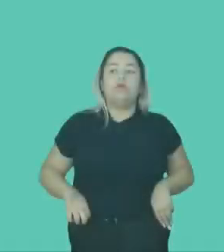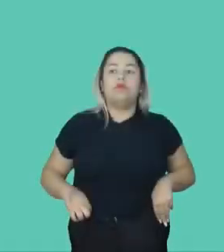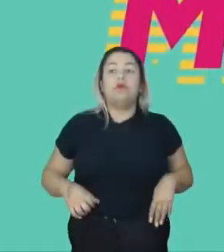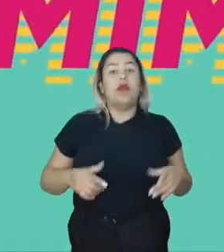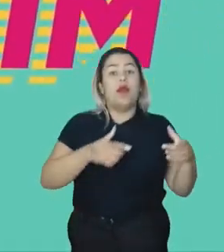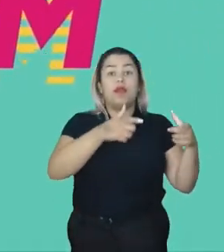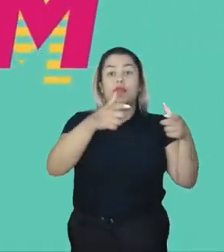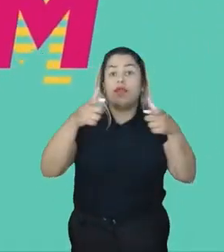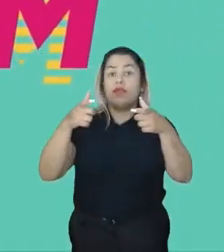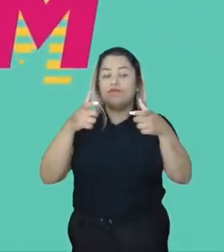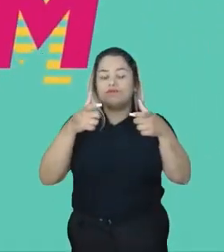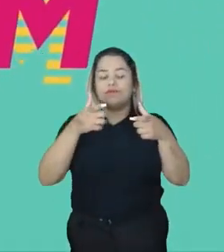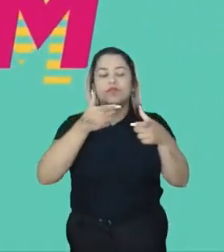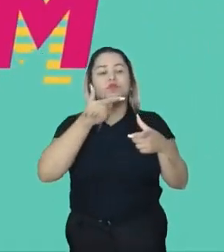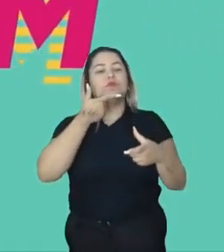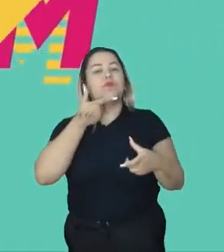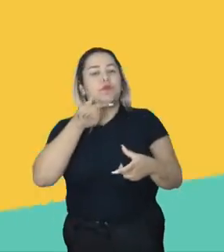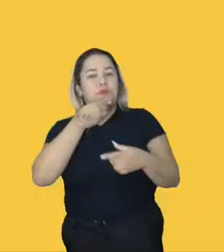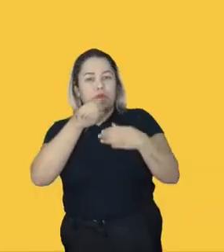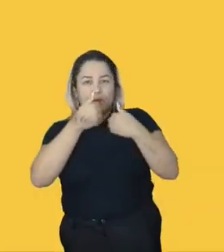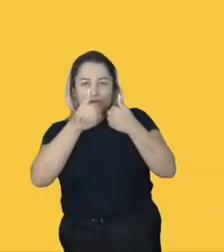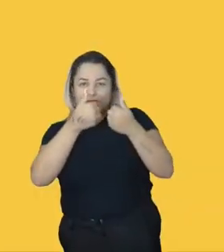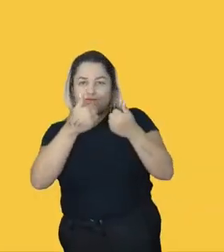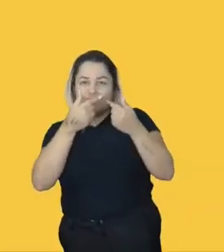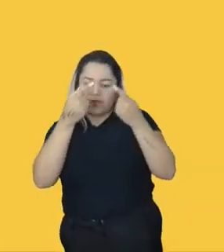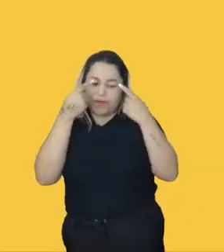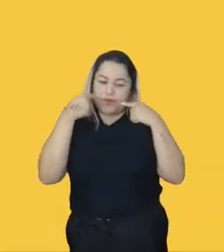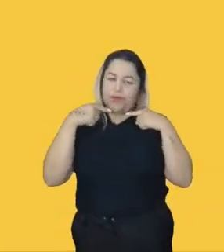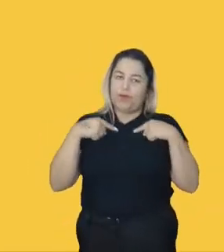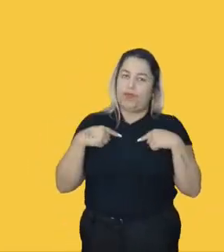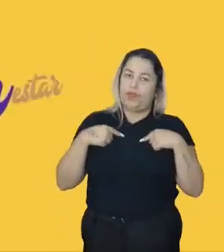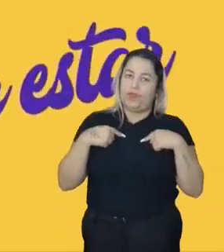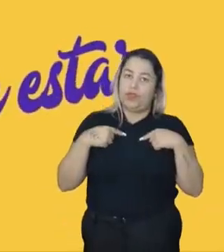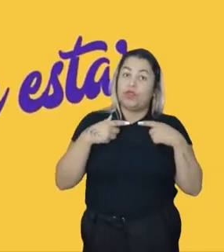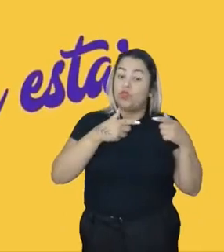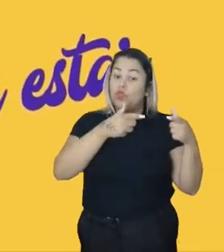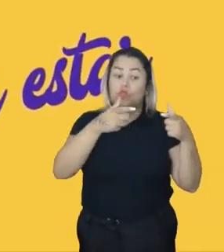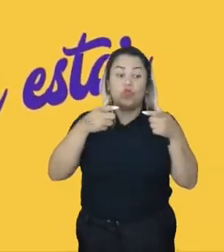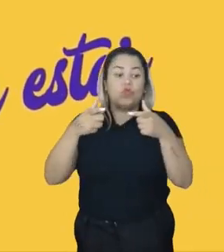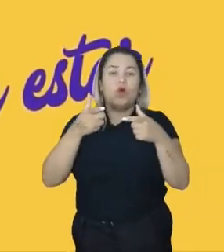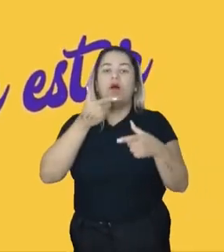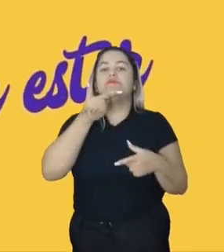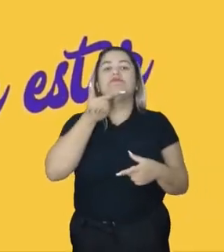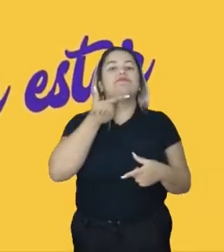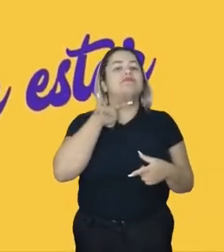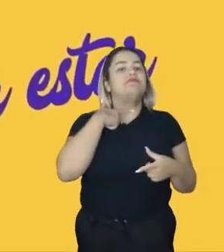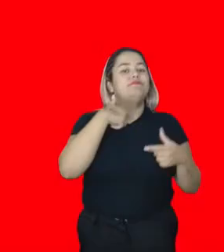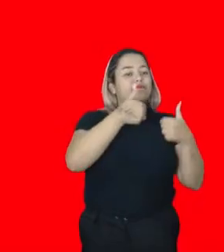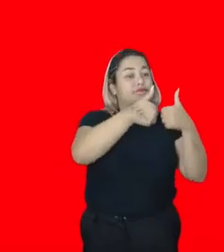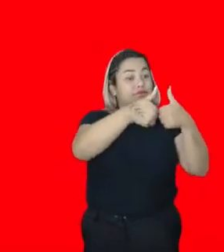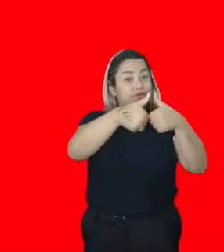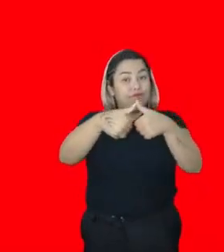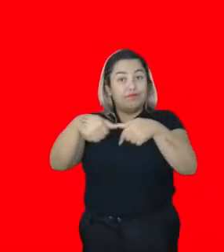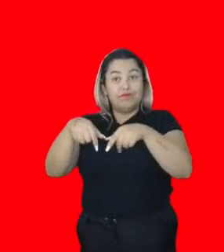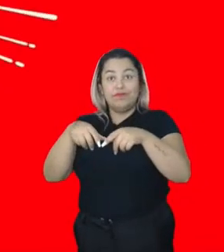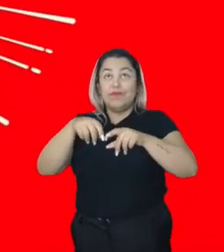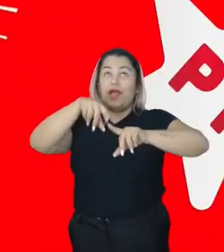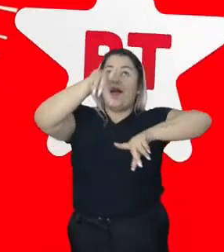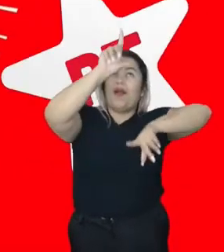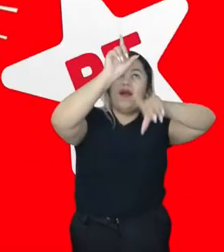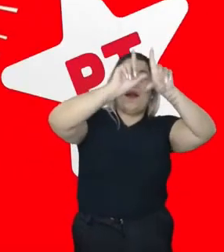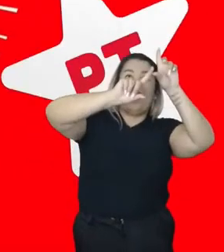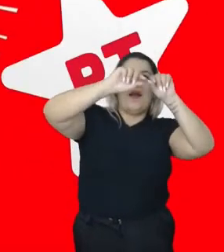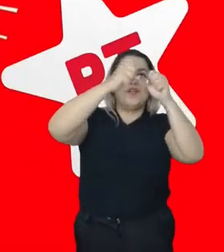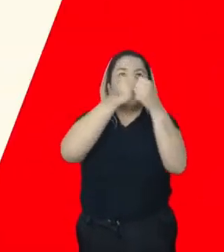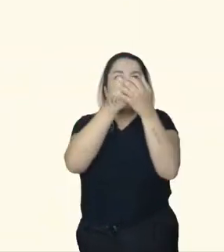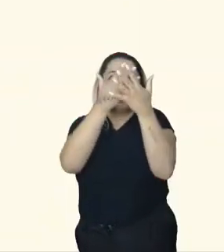Um lugar que é bom pra mim É onde eu quiser estar A estrela